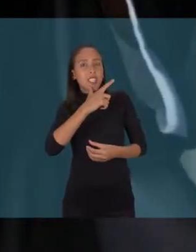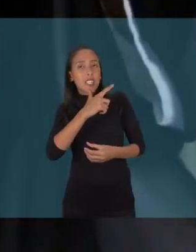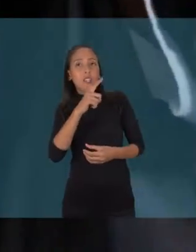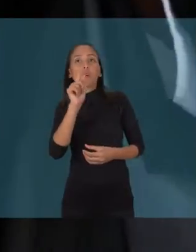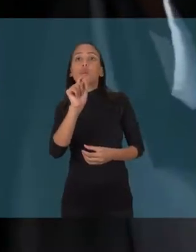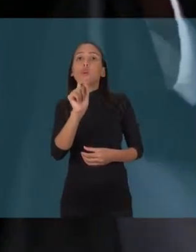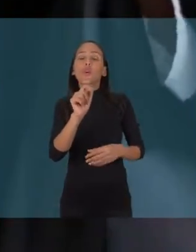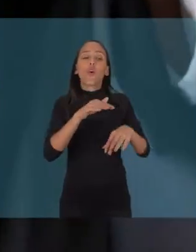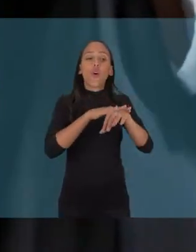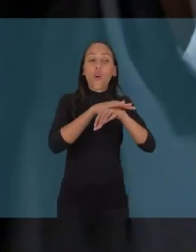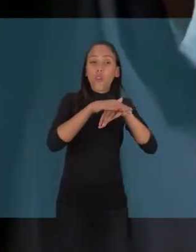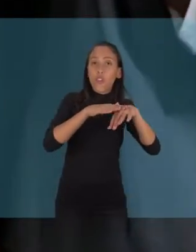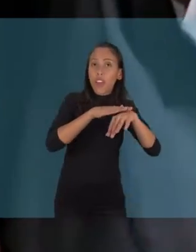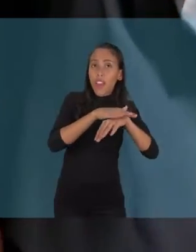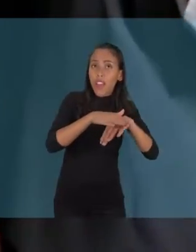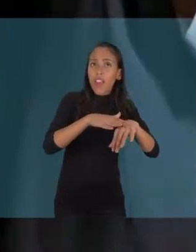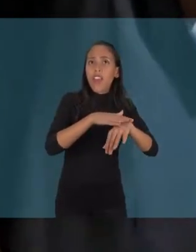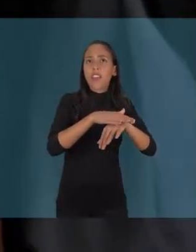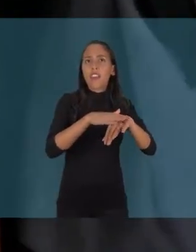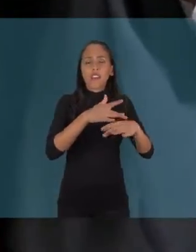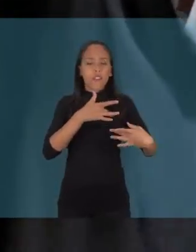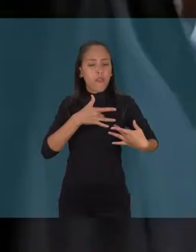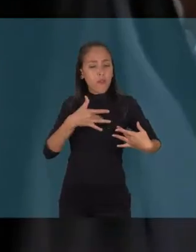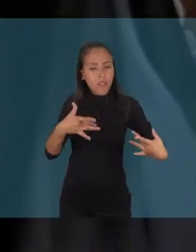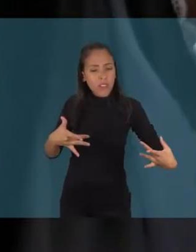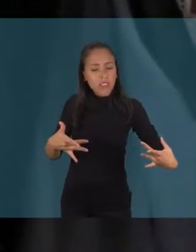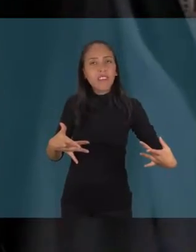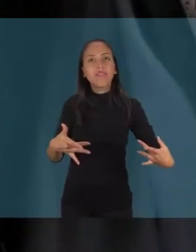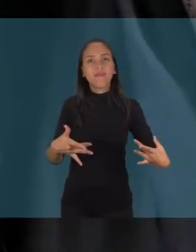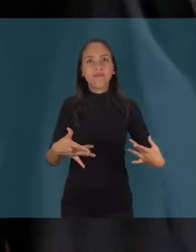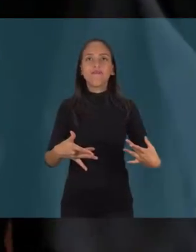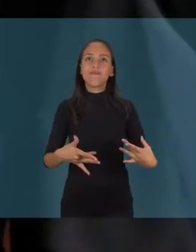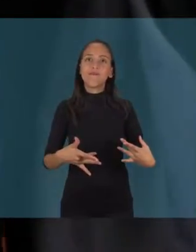da conversa, da compaixão,